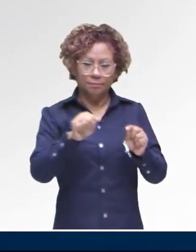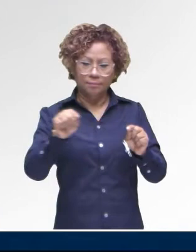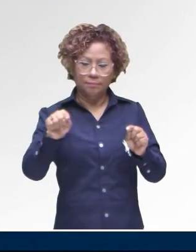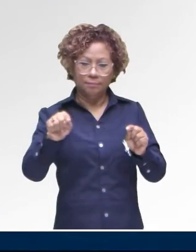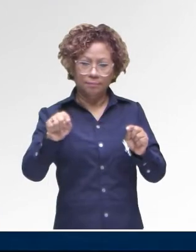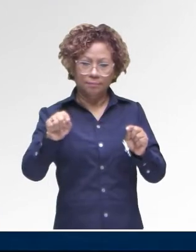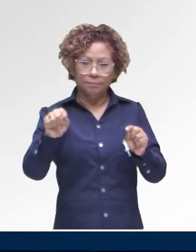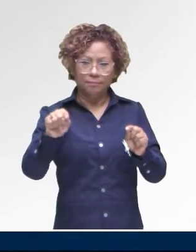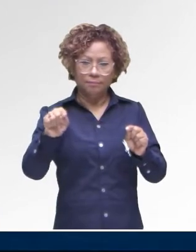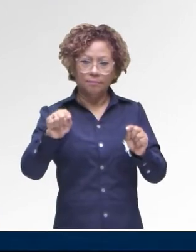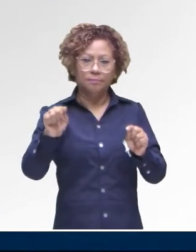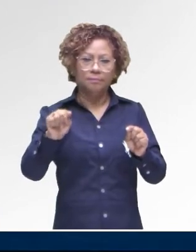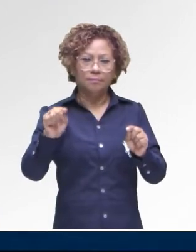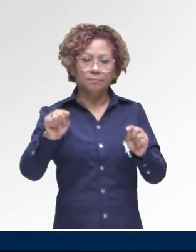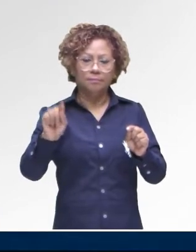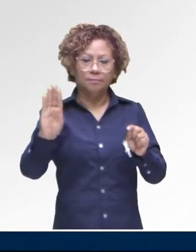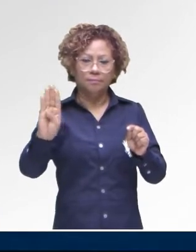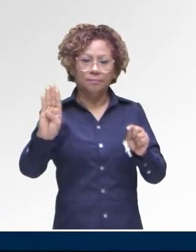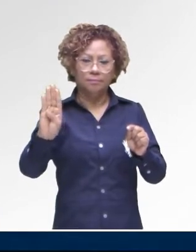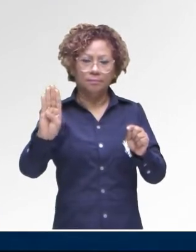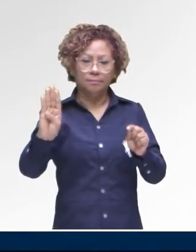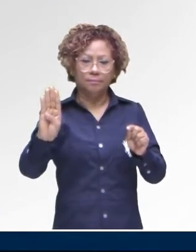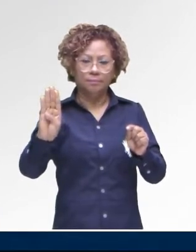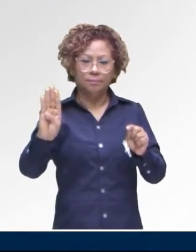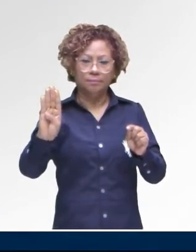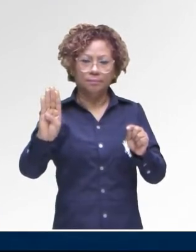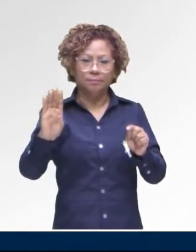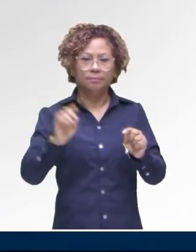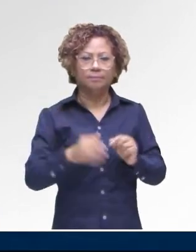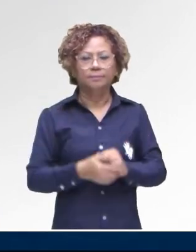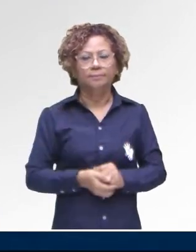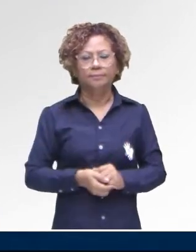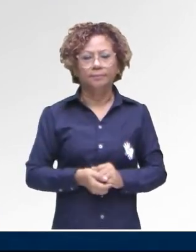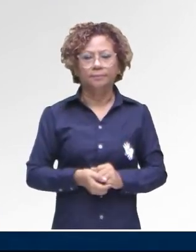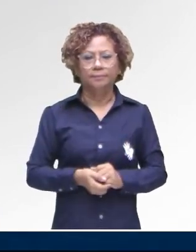ponto, Vamos aqui chamar o ponto de B, letras maiúsculas, ok?